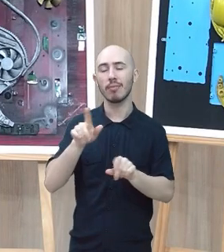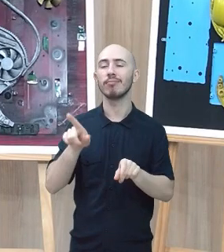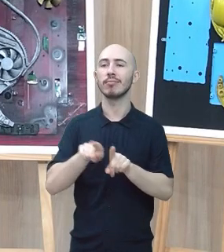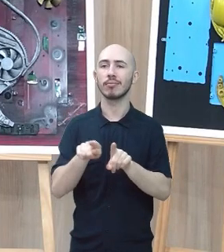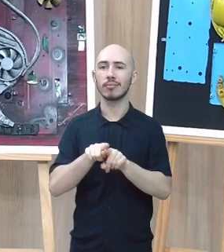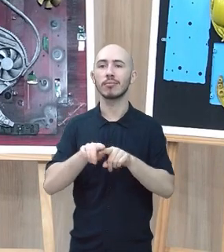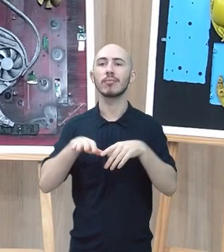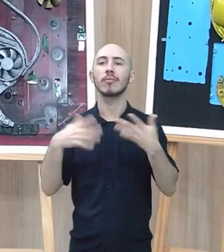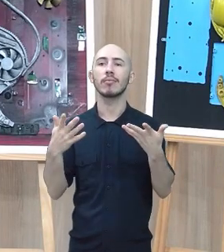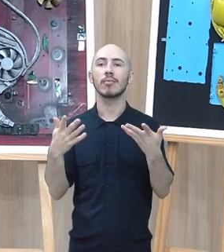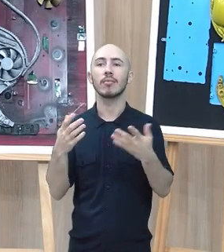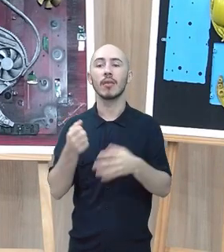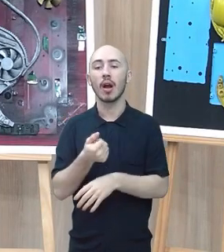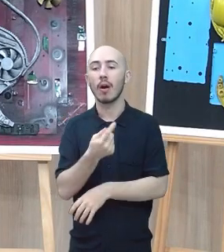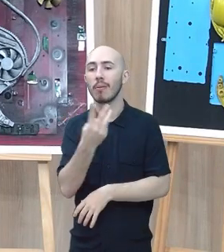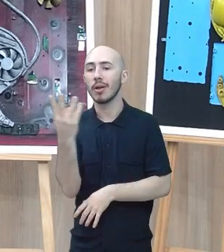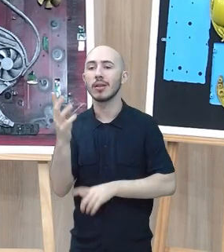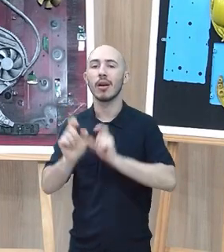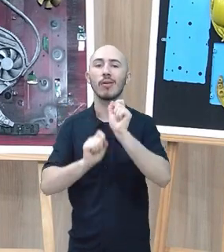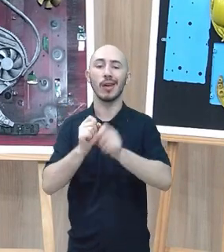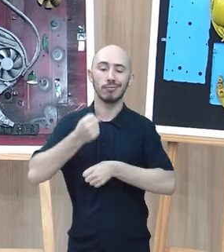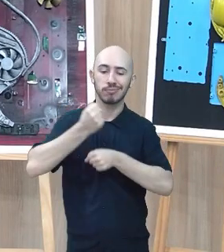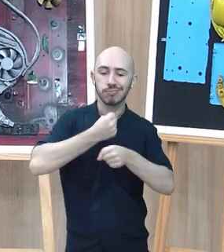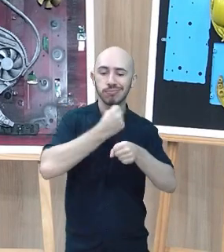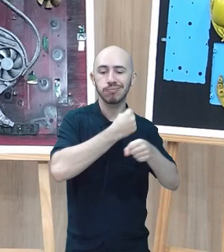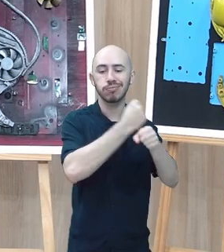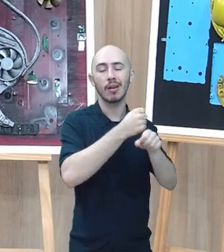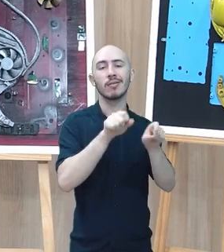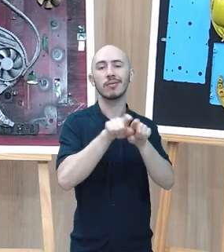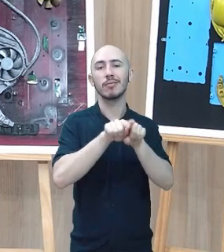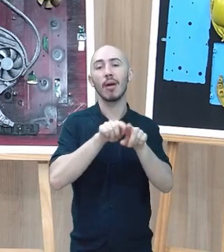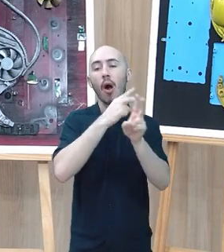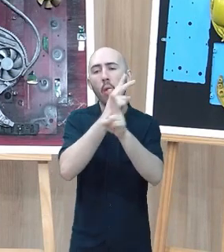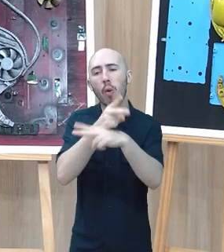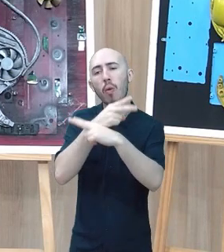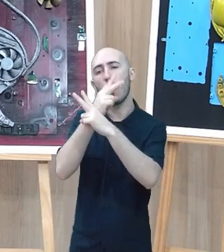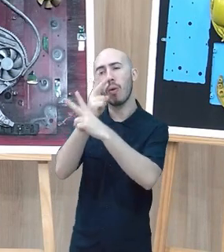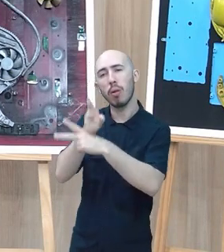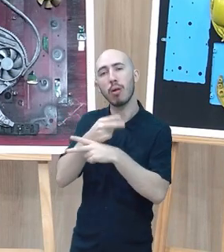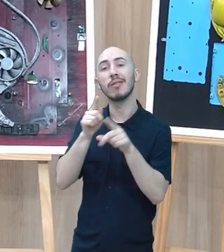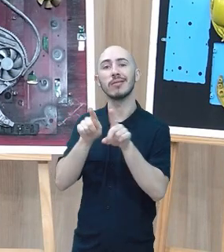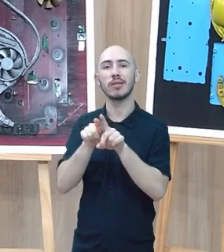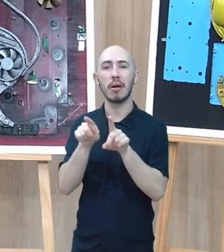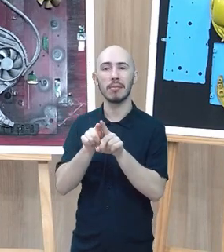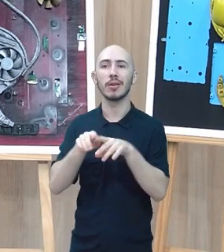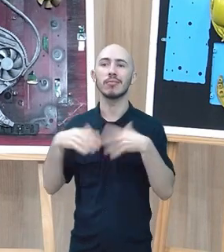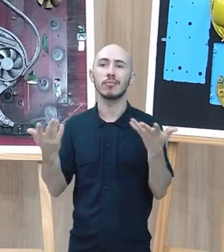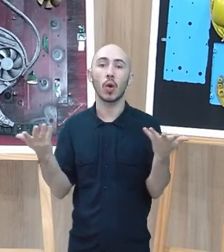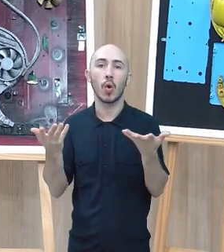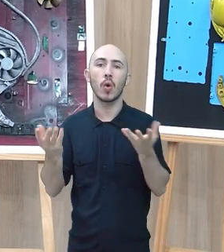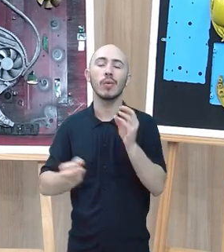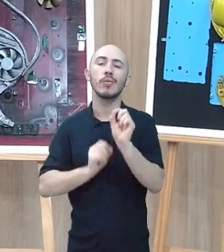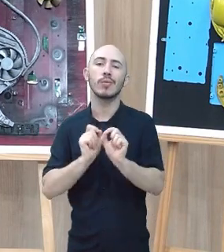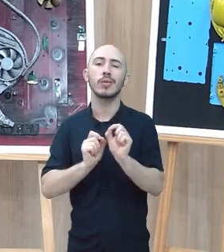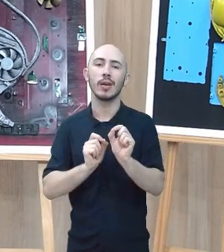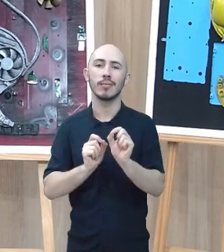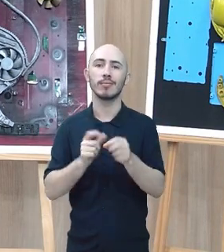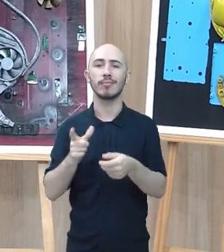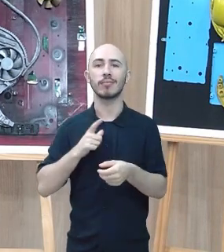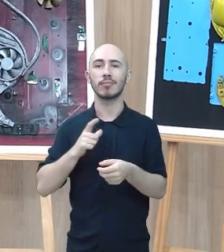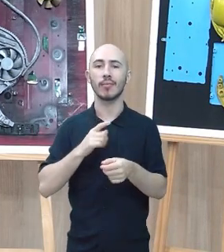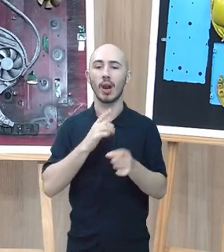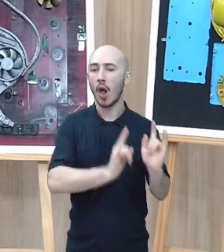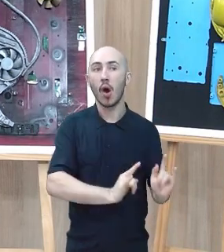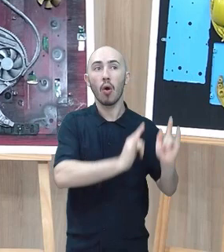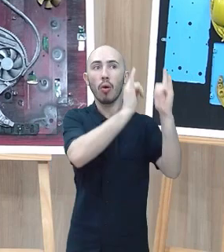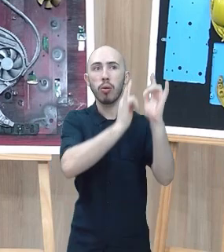o número de construções, né? A ventilação nas cidades, a gente vê hoje em dia a